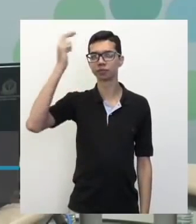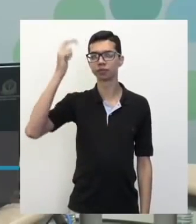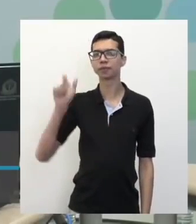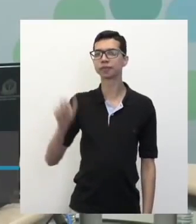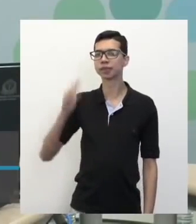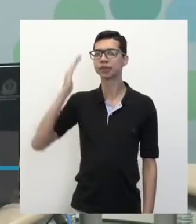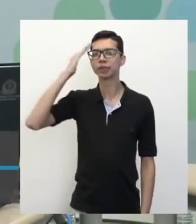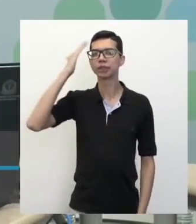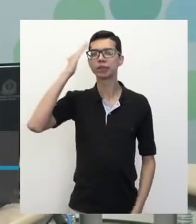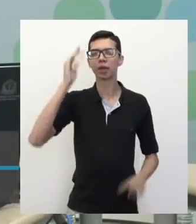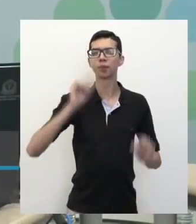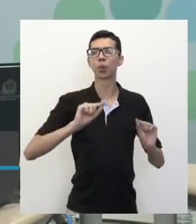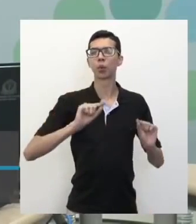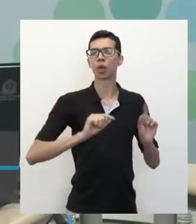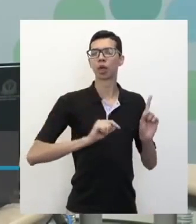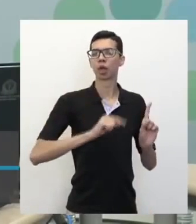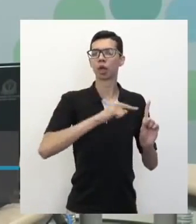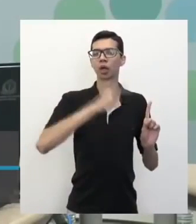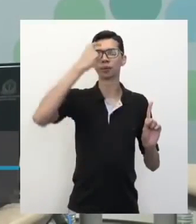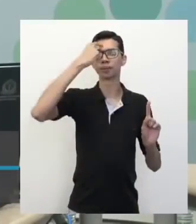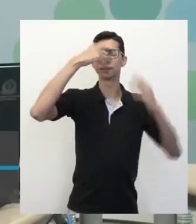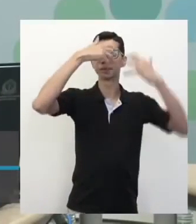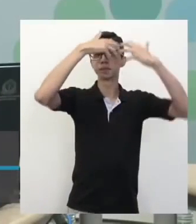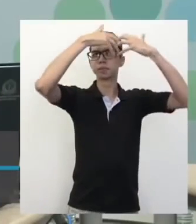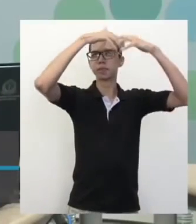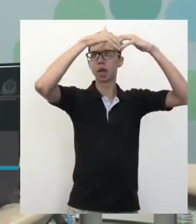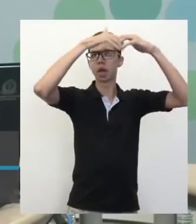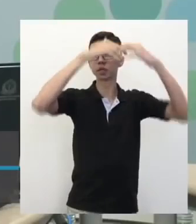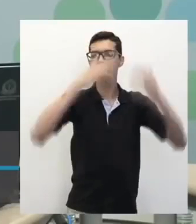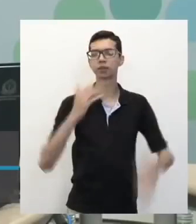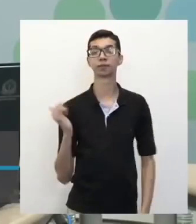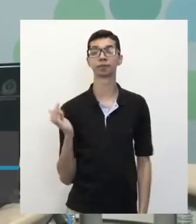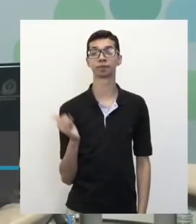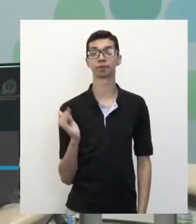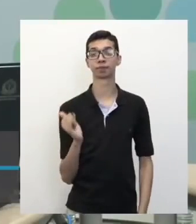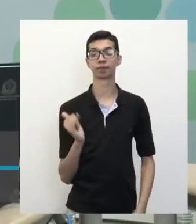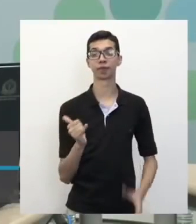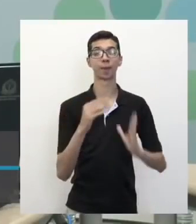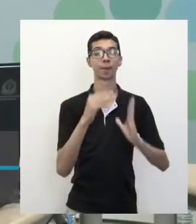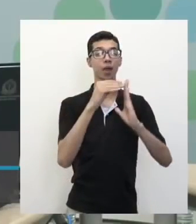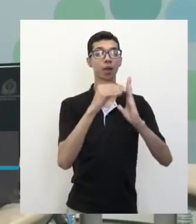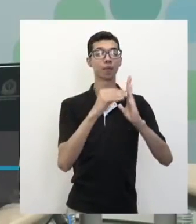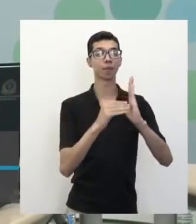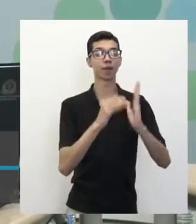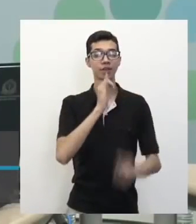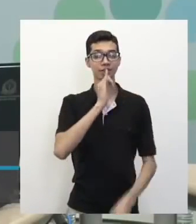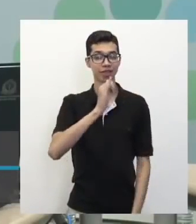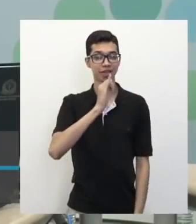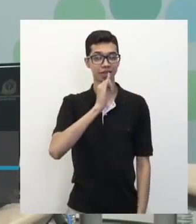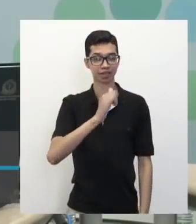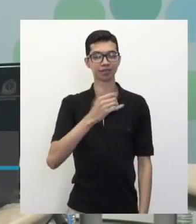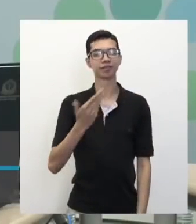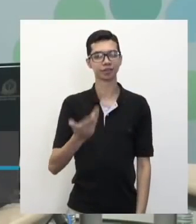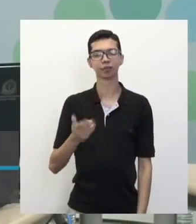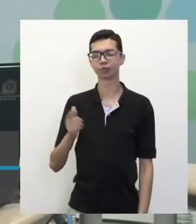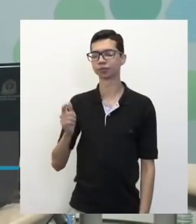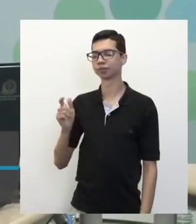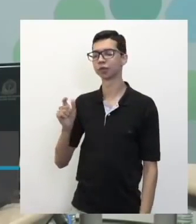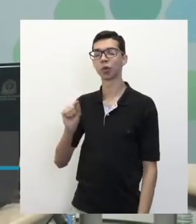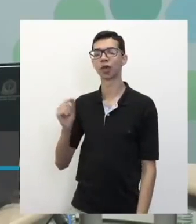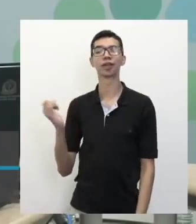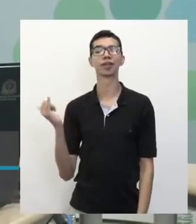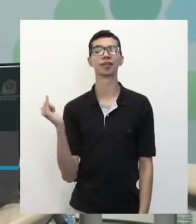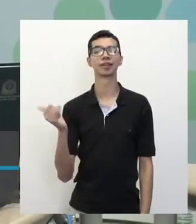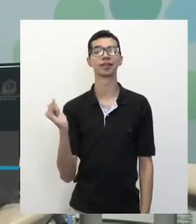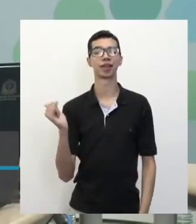as coisas que ela manifesta, e ele coloca ali na narração dele, pontua, gente. O narrador onisciente, ele é bem isso. E